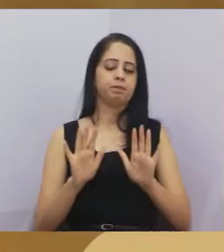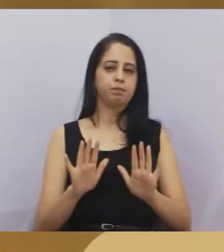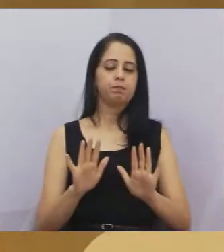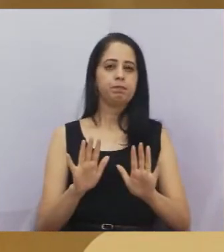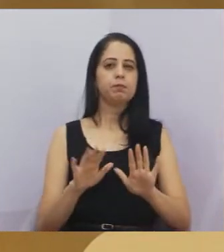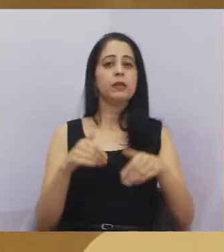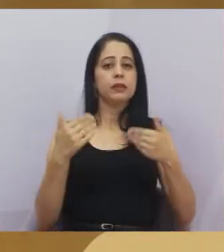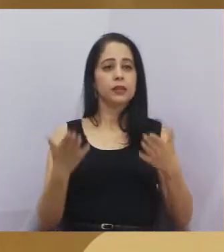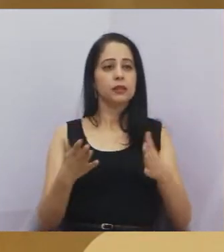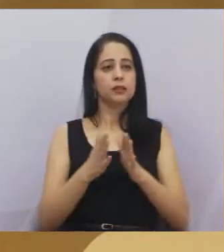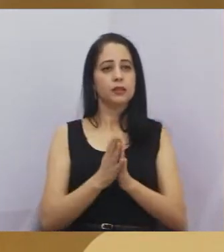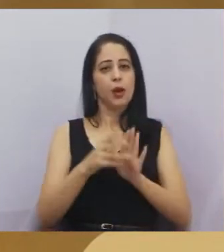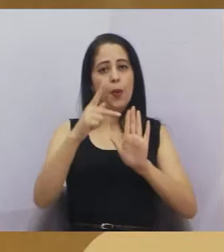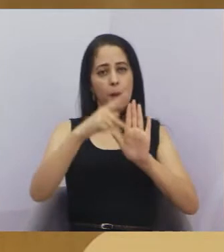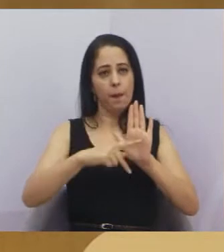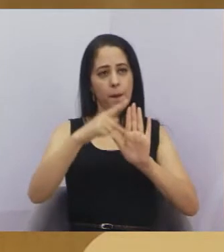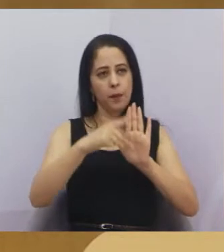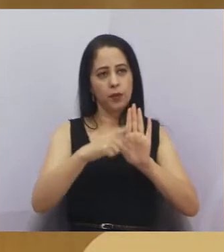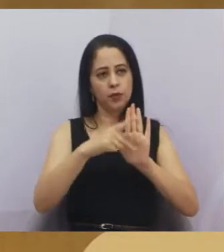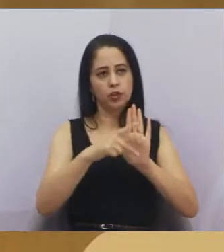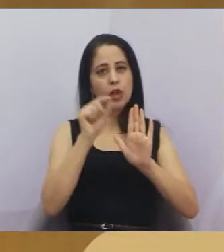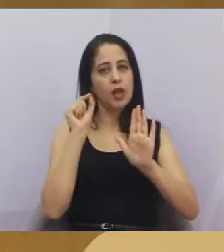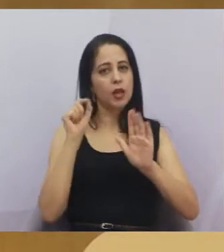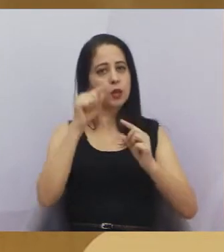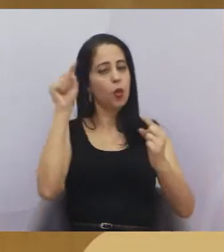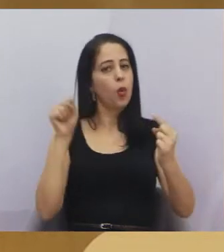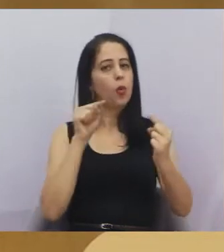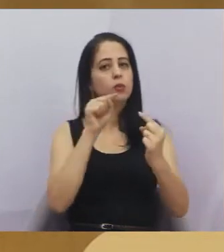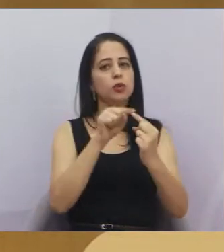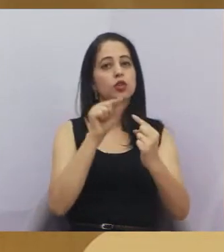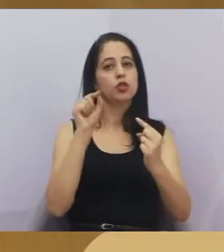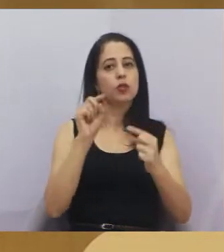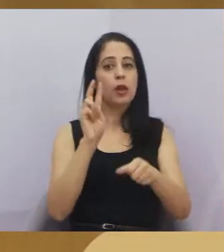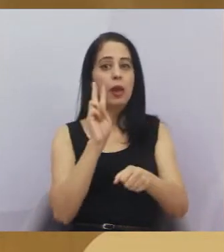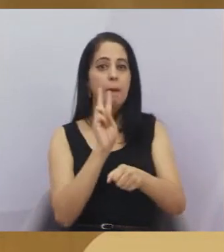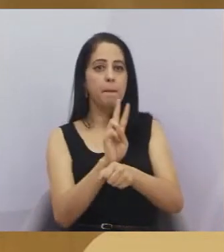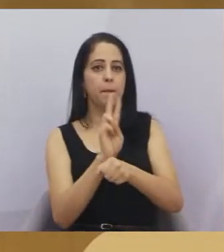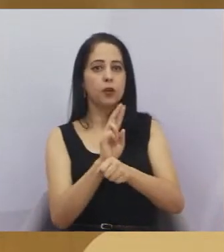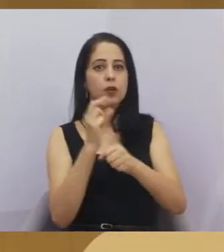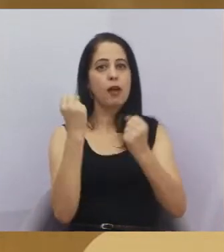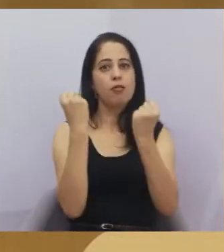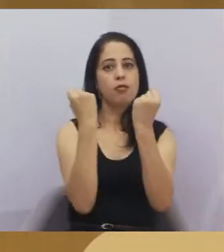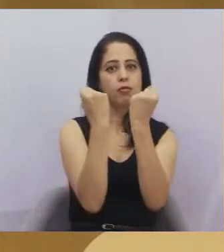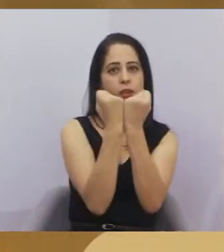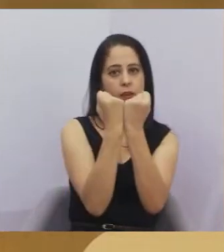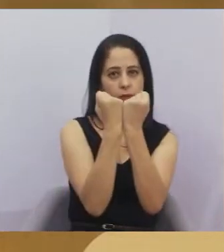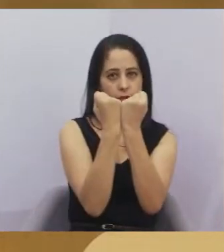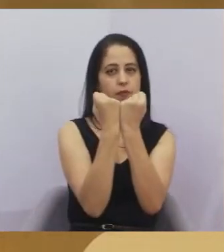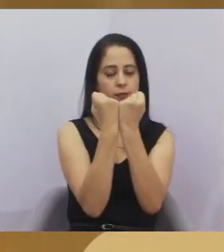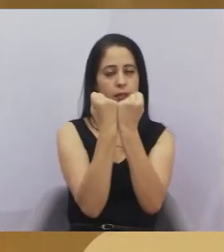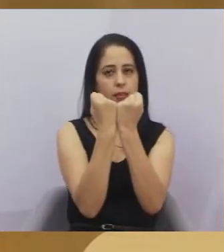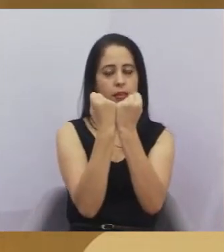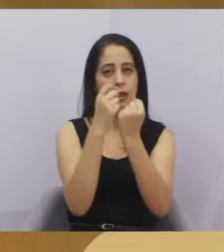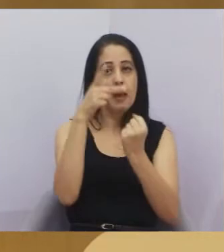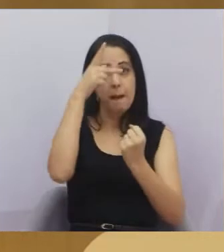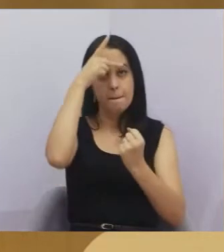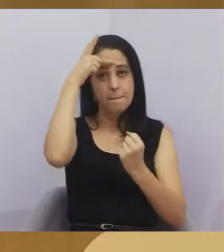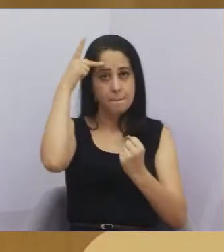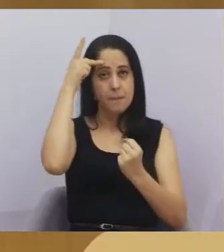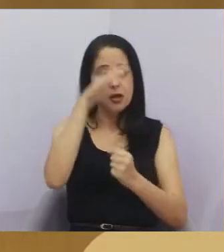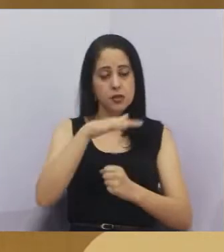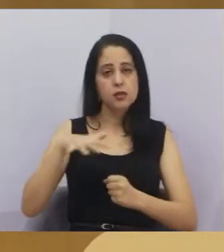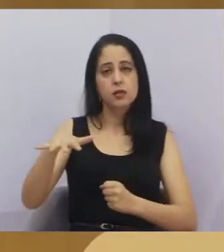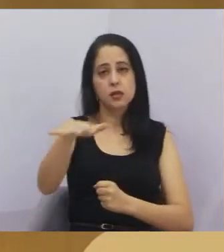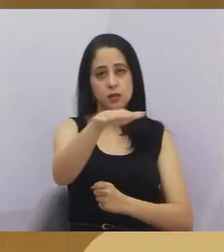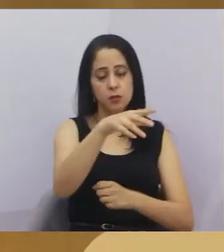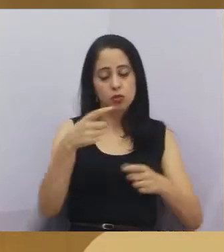Trata-se, então, de um projeto que visa proteger essas pessoas, proteger esses grupos, proteger